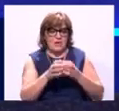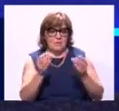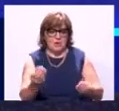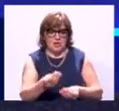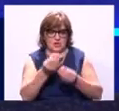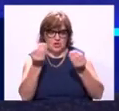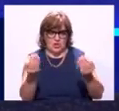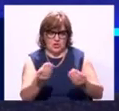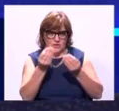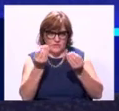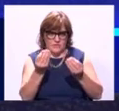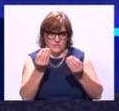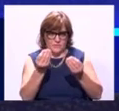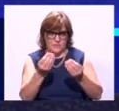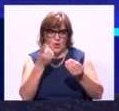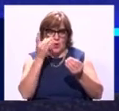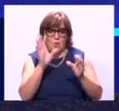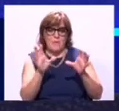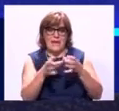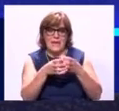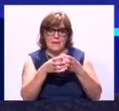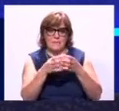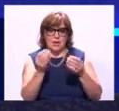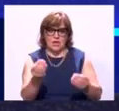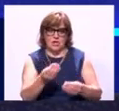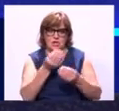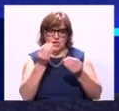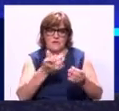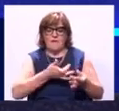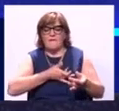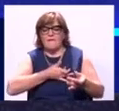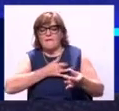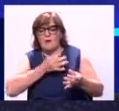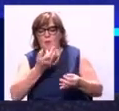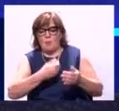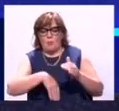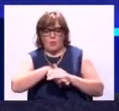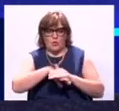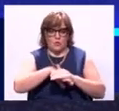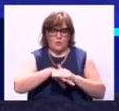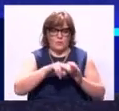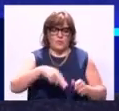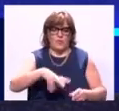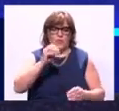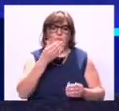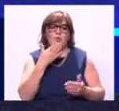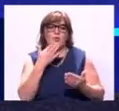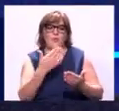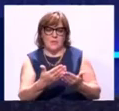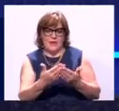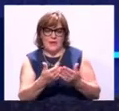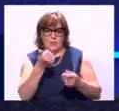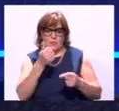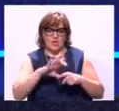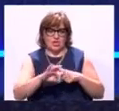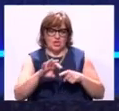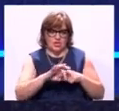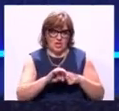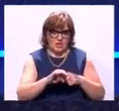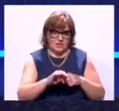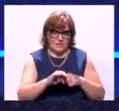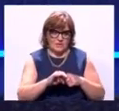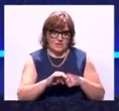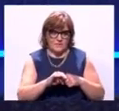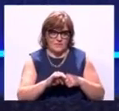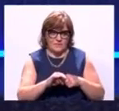jovem, esta é uma equipa jovem que ama o Futebol Clube Porto. Nuno, muito obrigado. Muito obrigado. Boa sorte. Muito